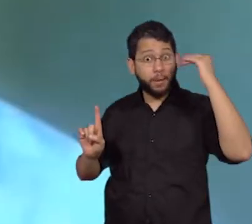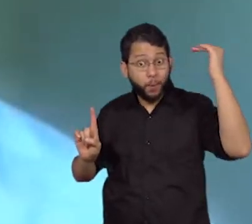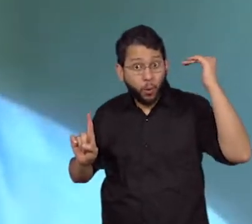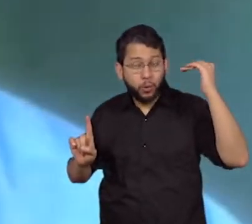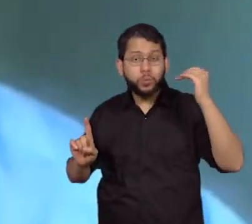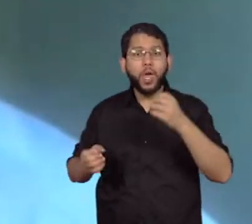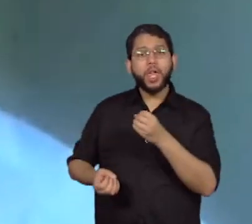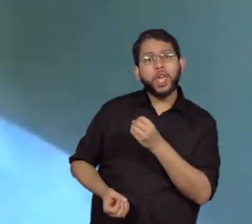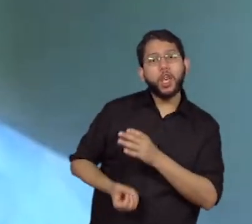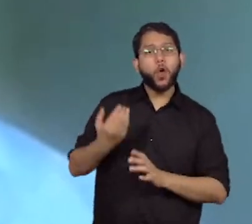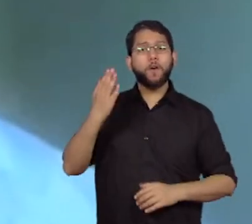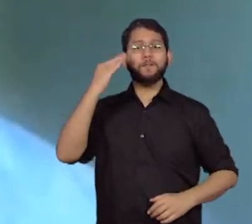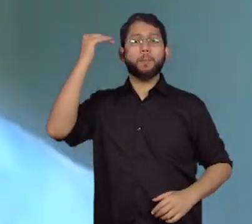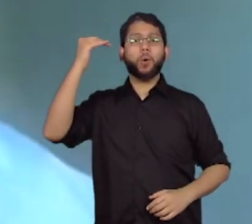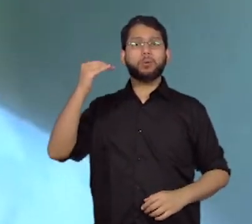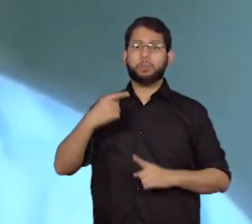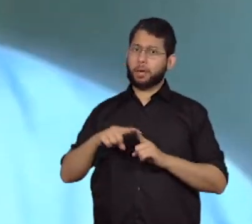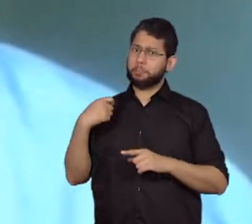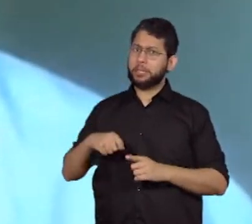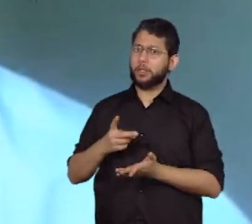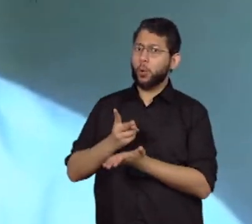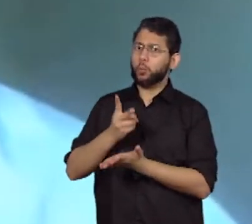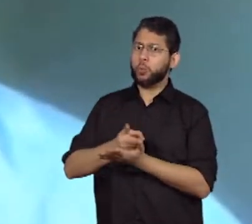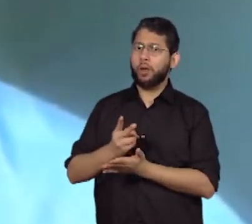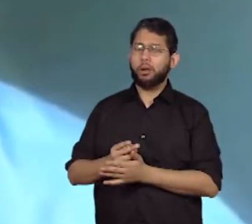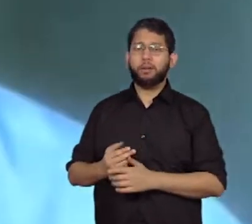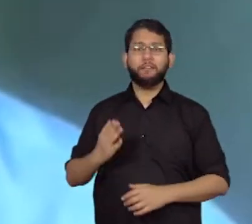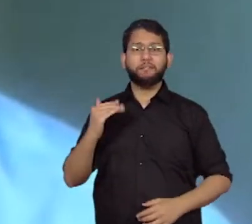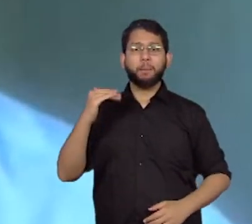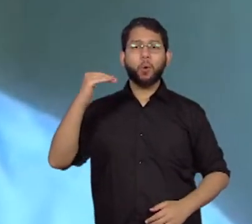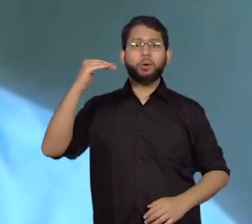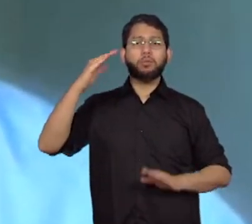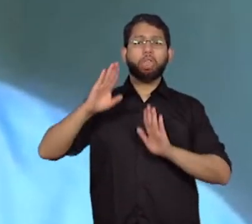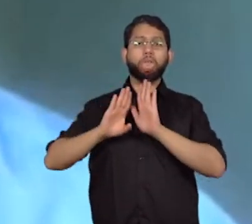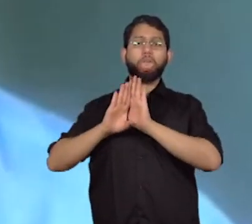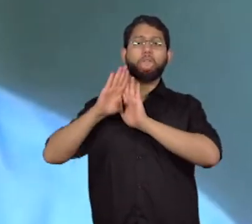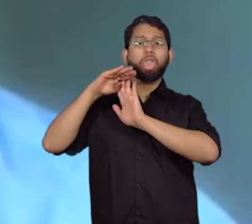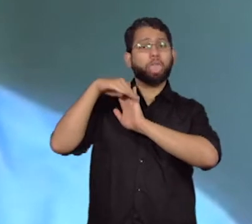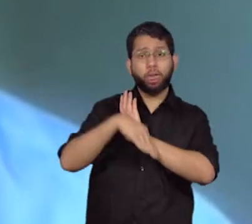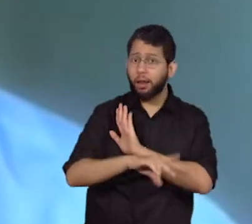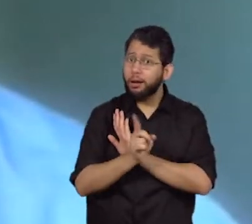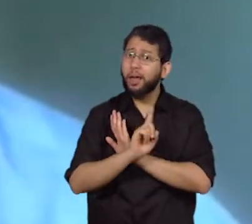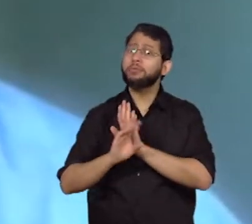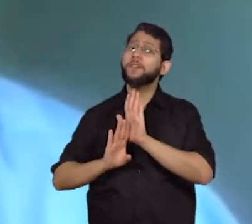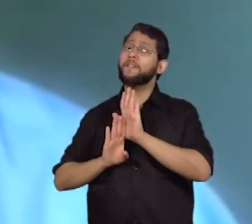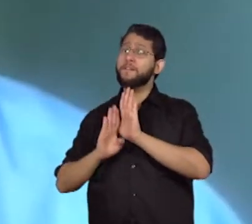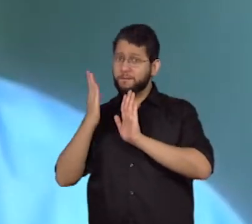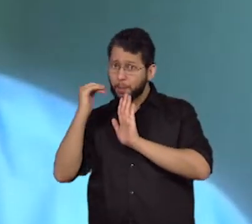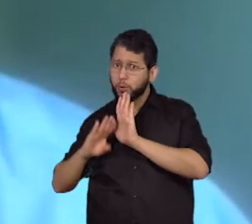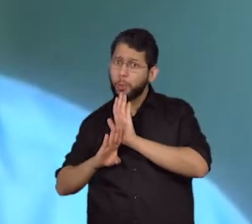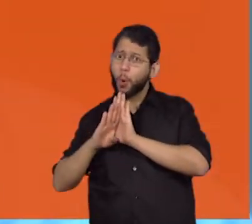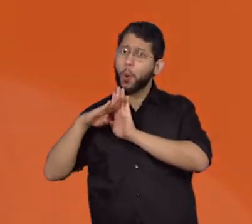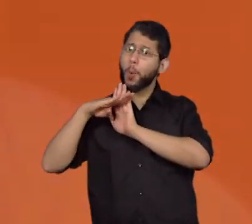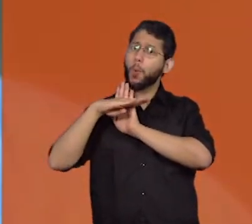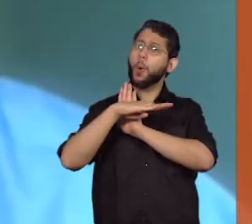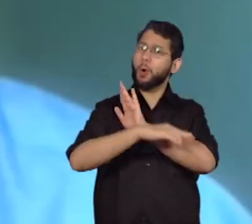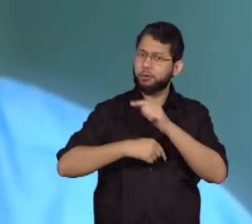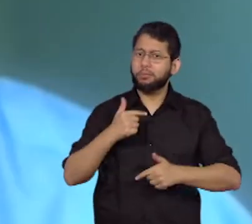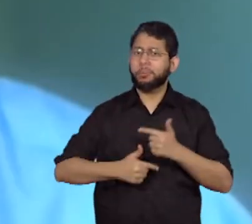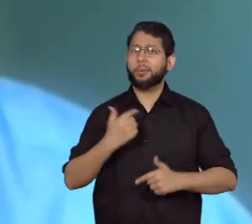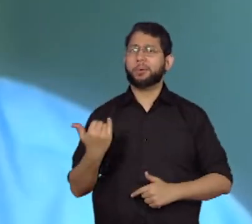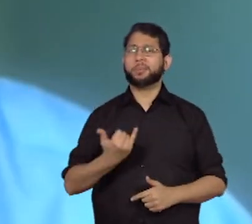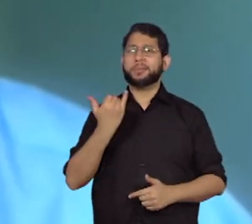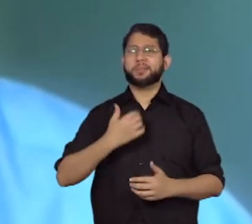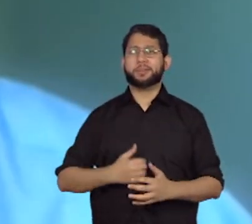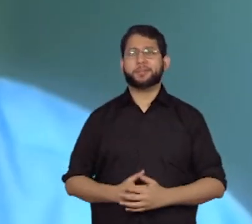carreira. Não é um desafio pequeno, tá? Consistência, trabalho, isso é fundamental.